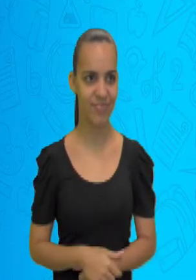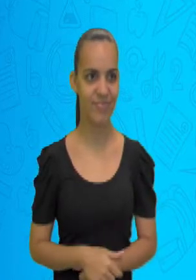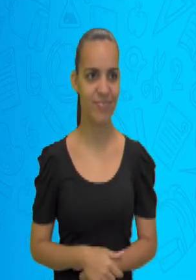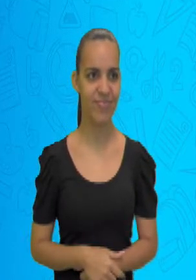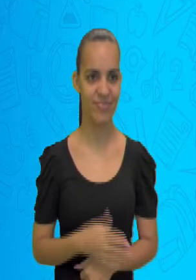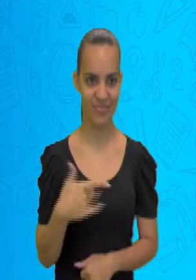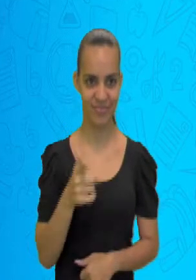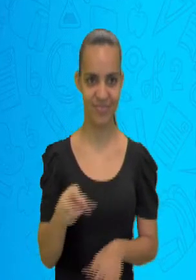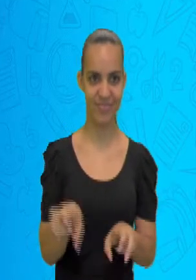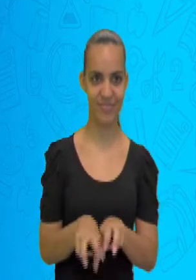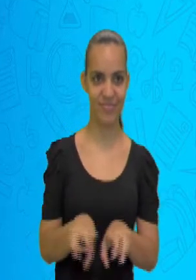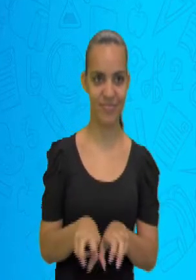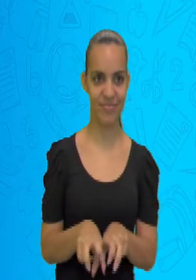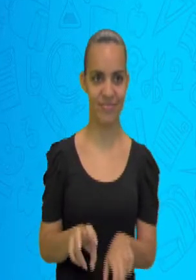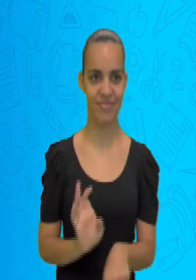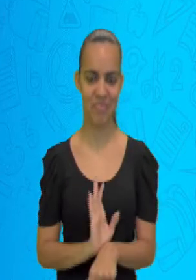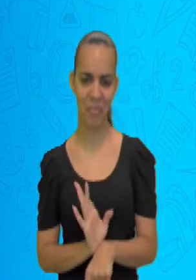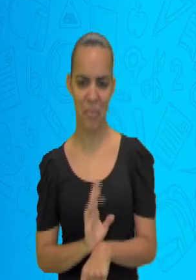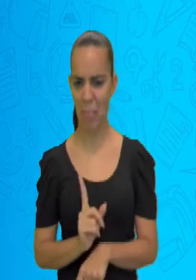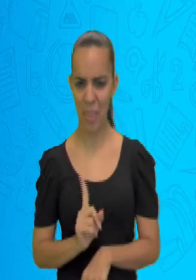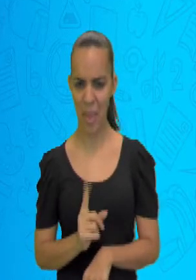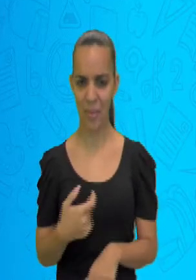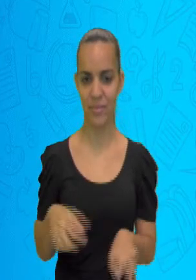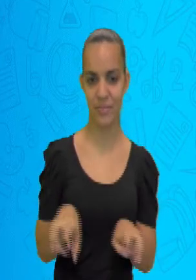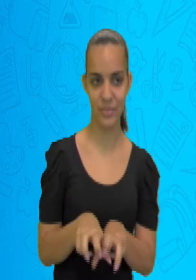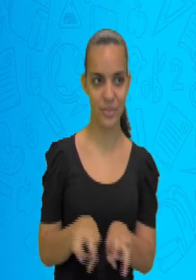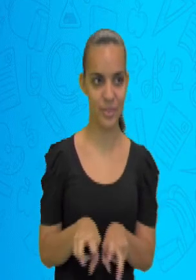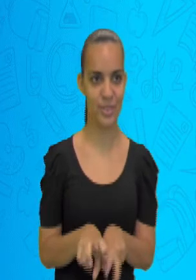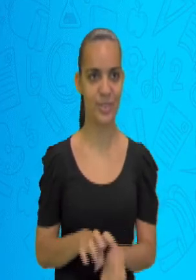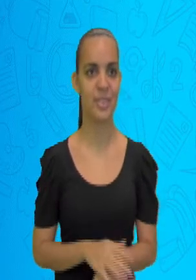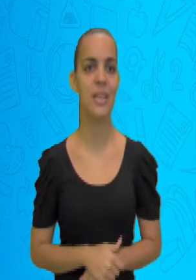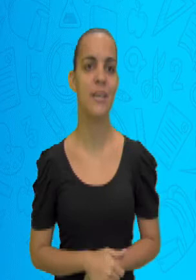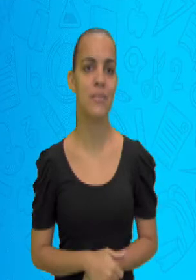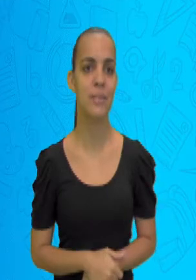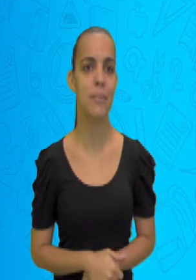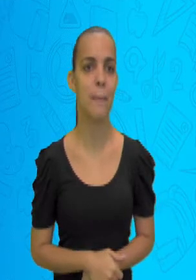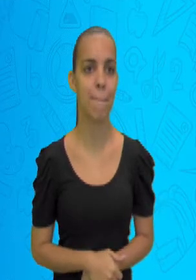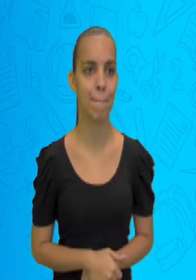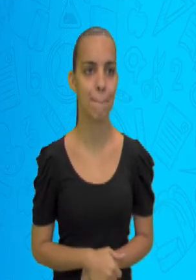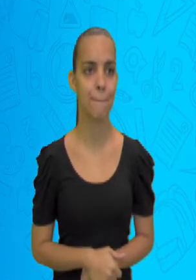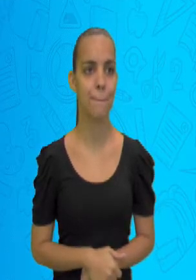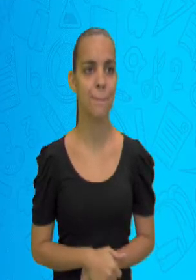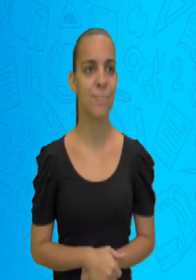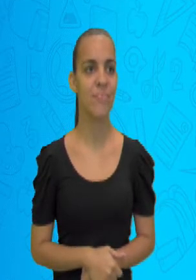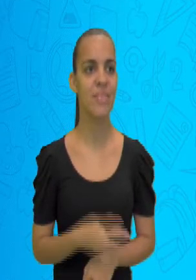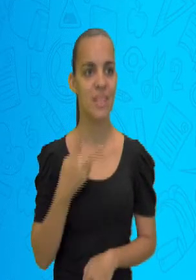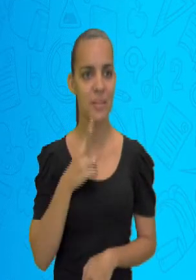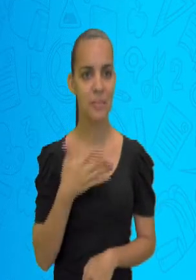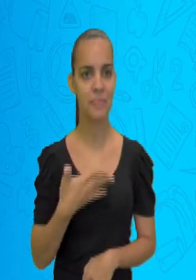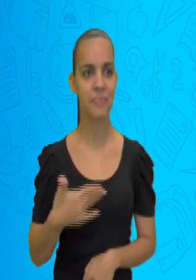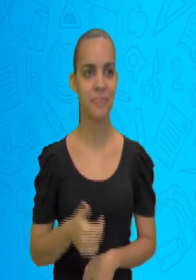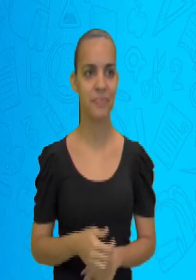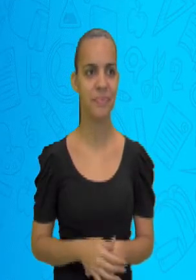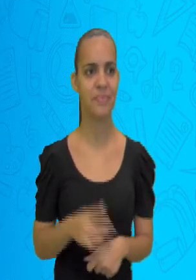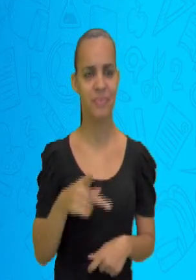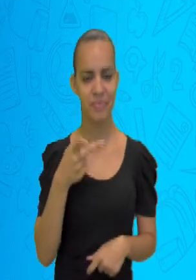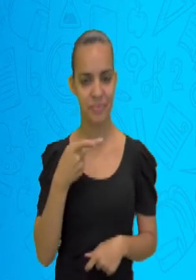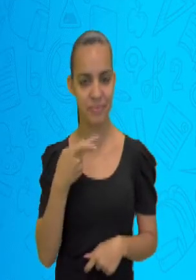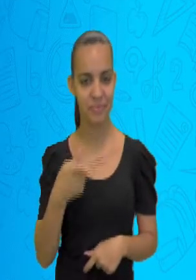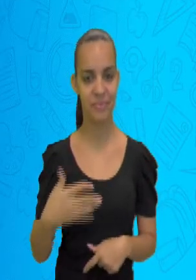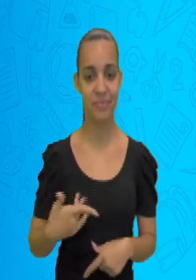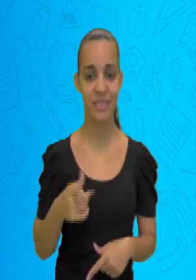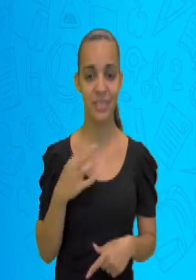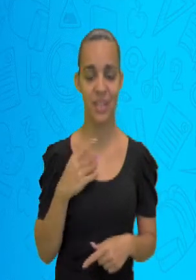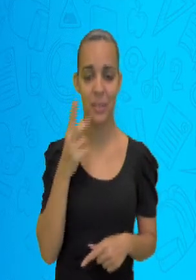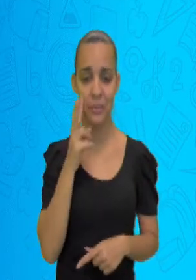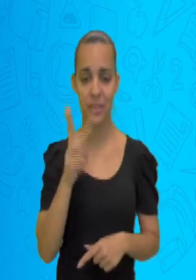Não, futebol. Né? Ele perguntou se estava firme, estava tudo beleza, né? Ele já entendeu que ele estava falando com relação ao que ele